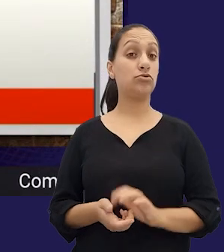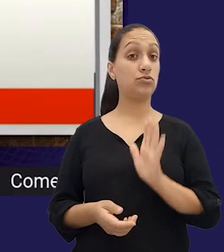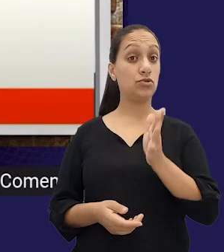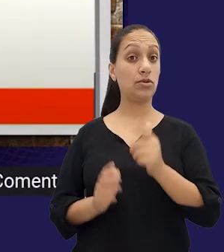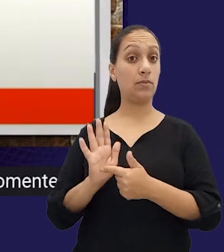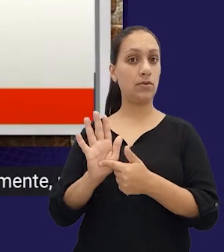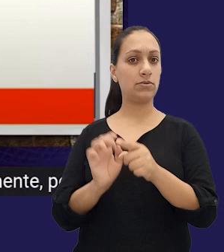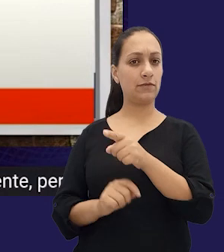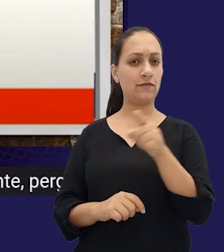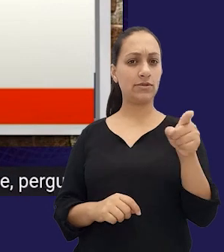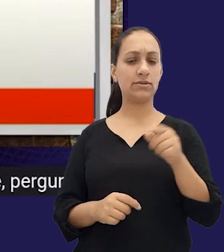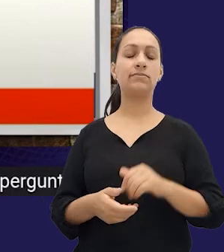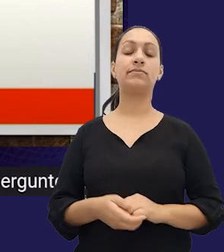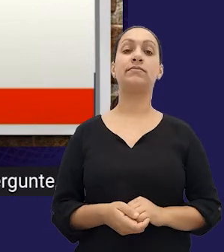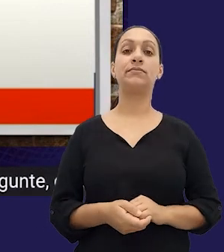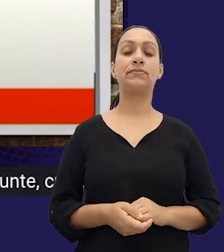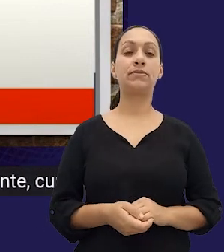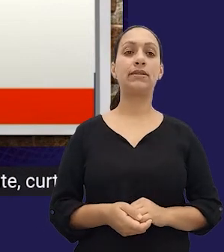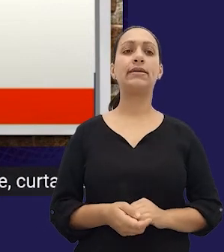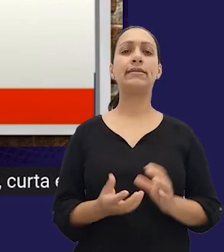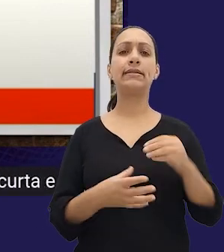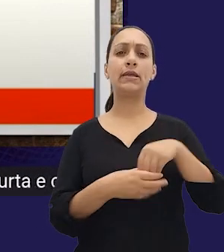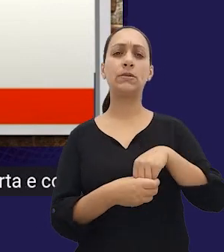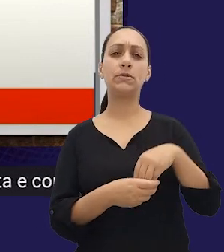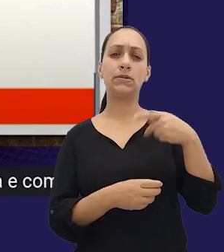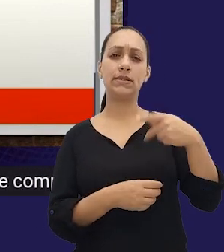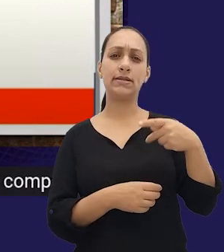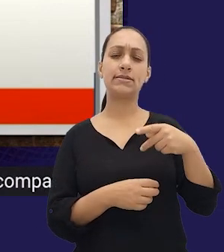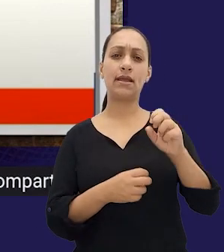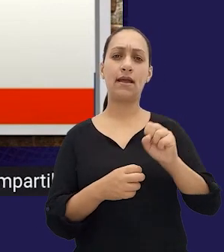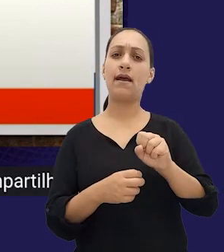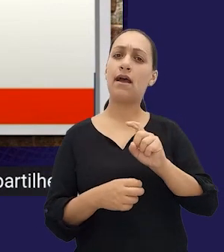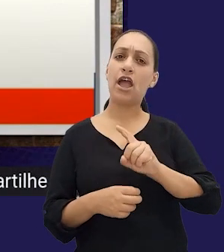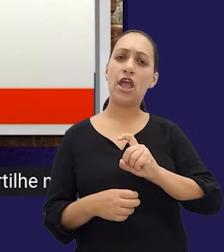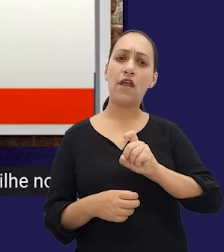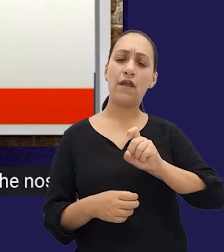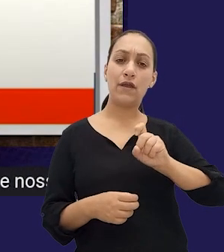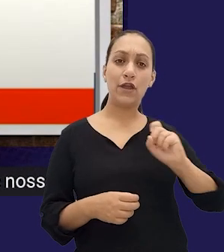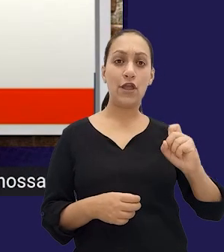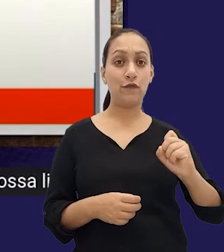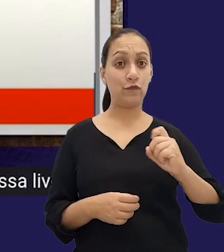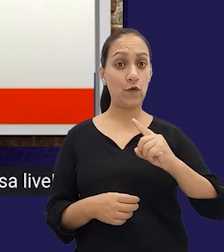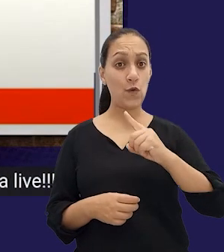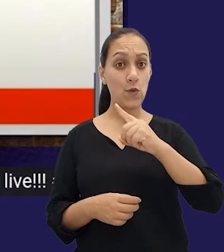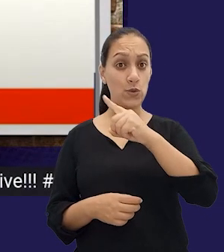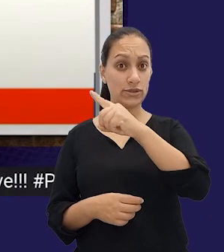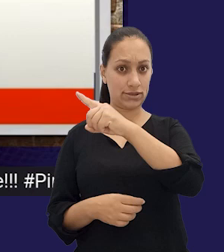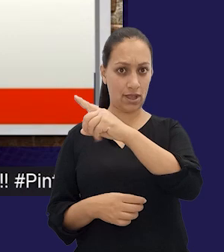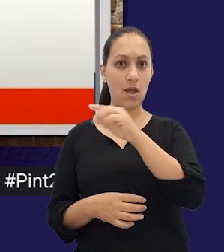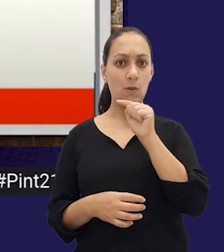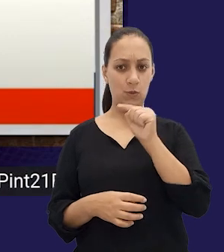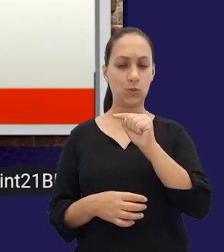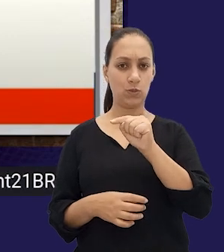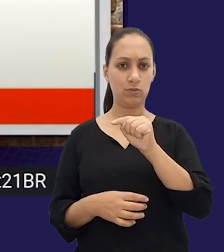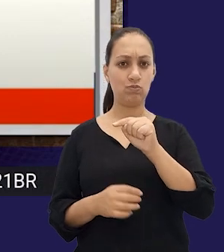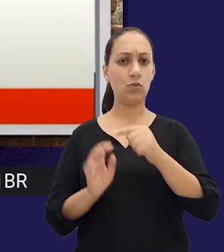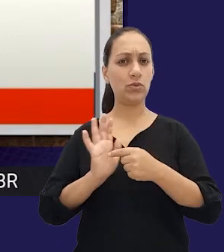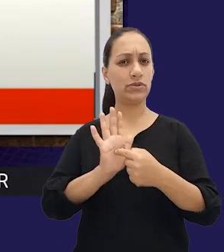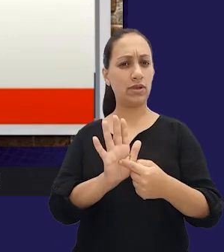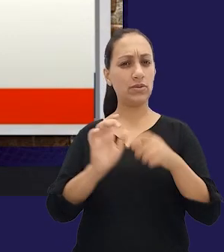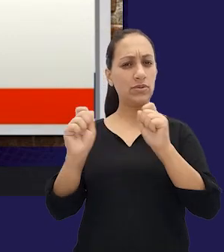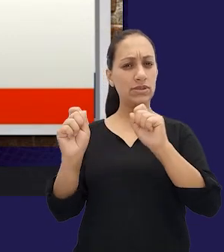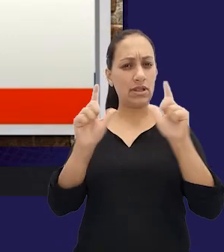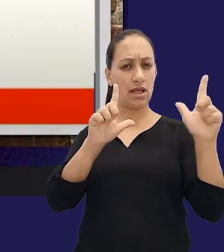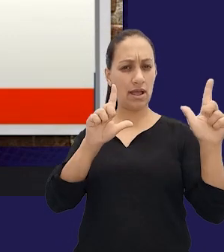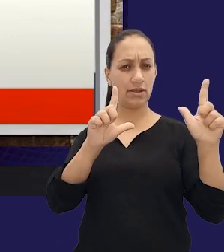para vocês. Dentro dessa condição, né, de evolução de resistências, pessoal, fazendo um link lá com o primeiro slide, onde eu